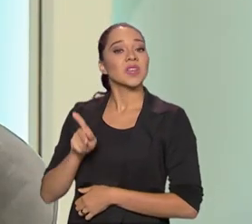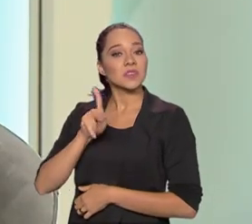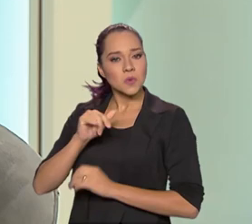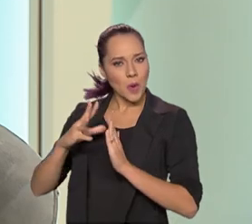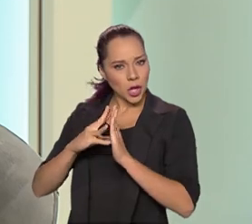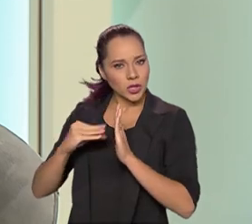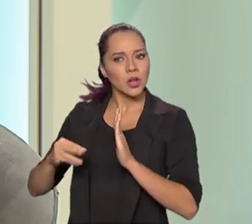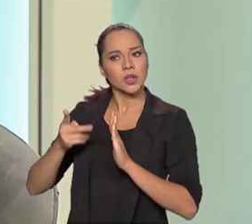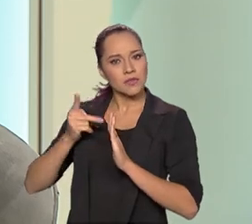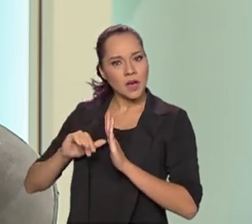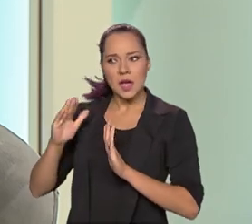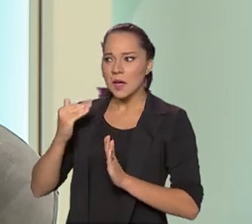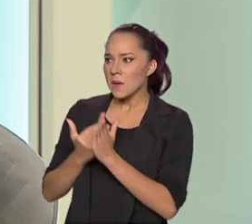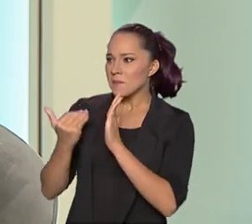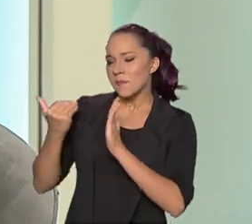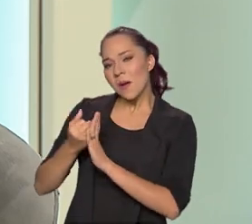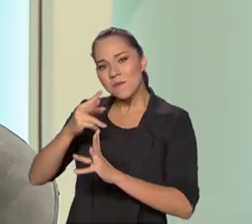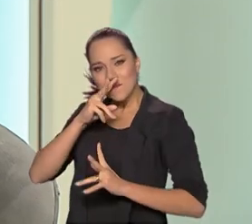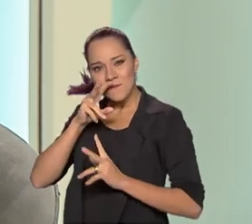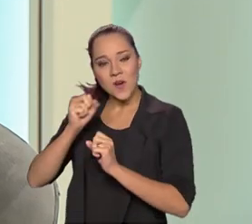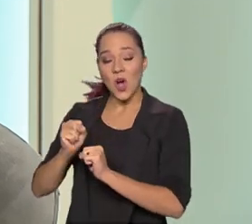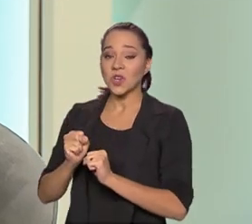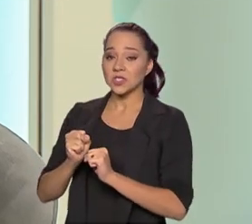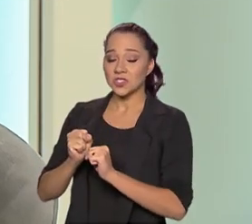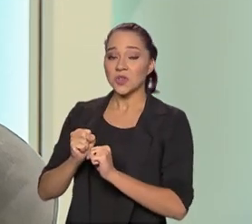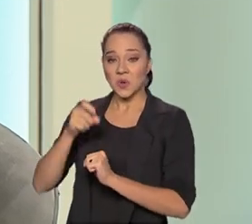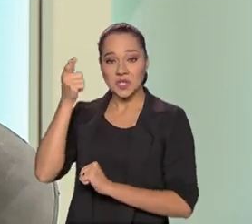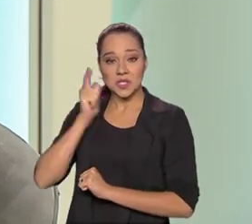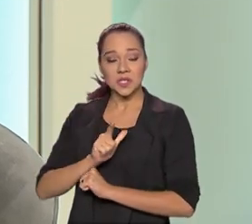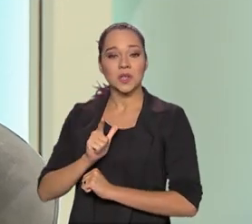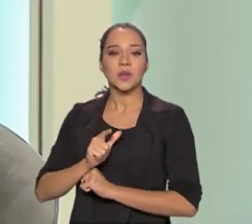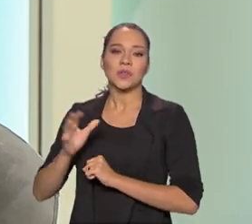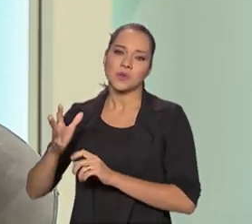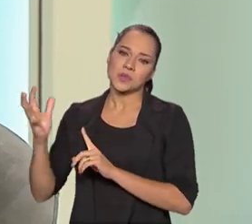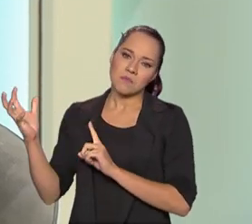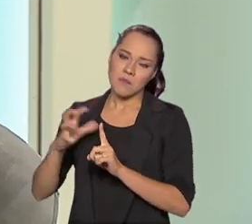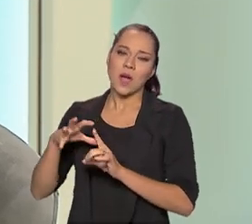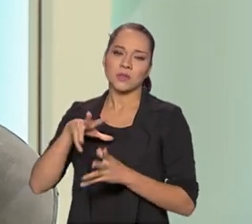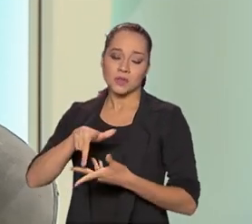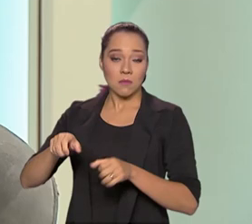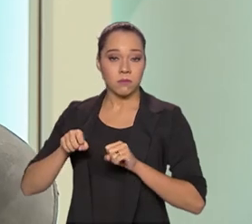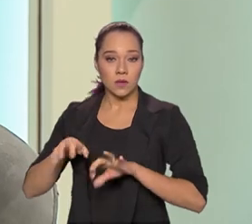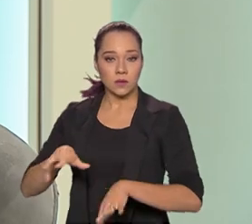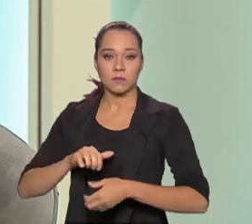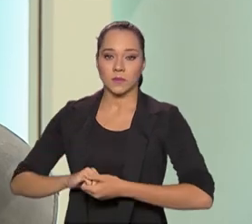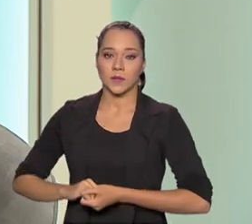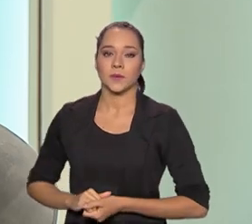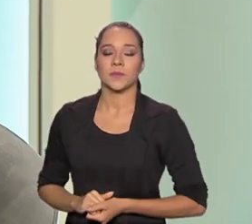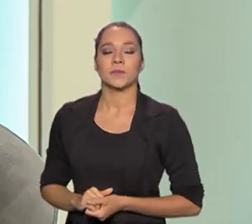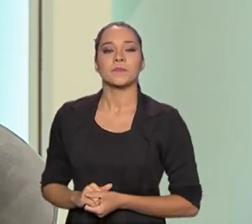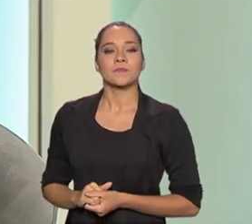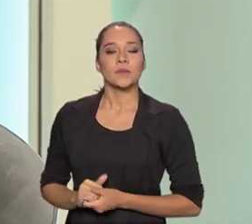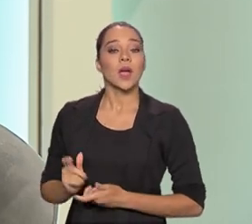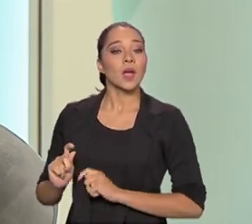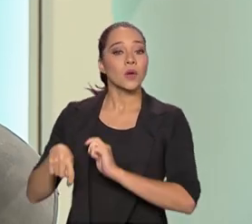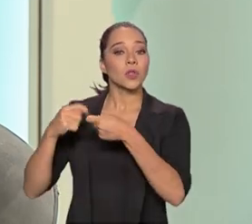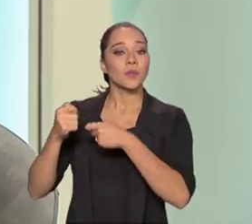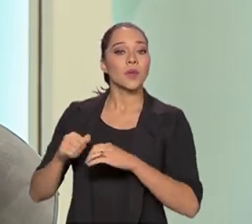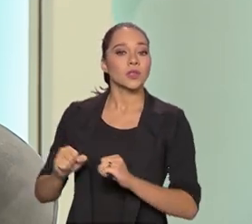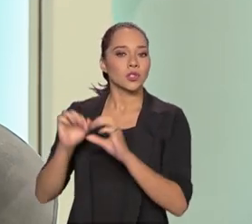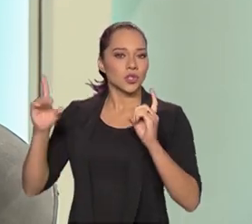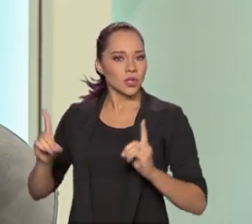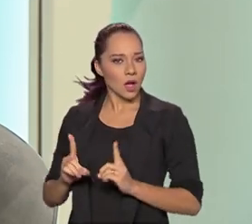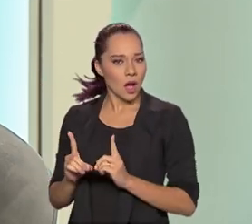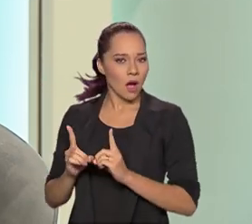foi potencializada em função dos impactos dessa pandemia. A economia